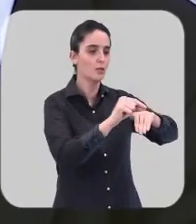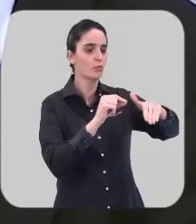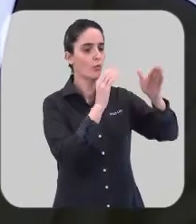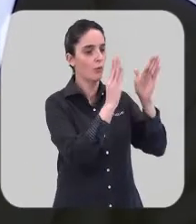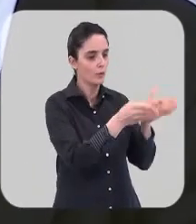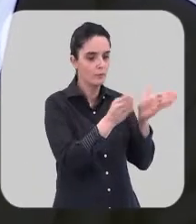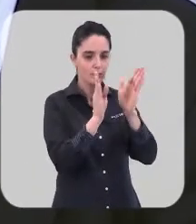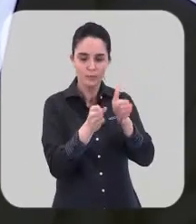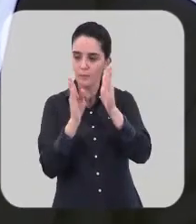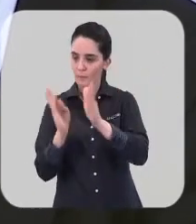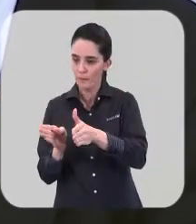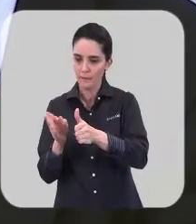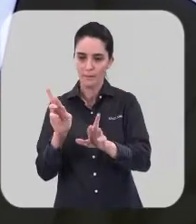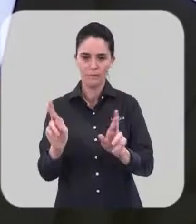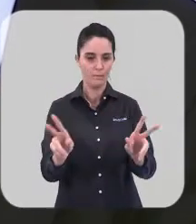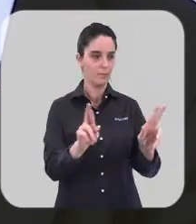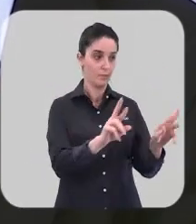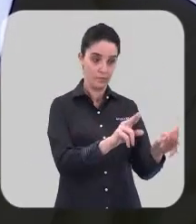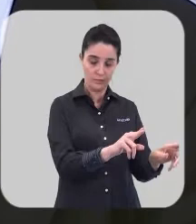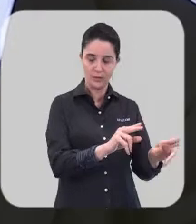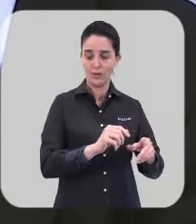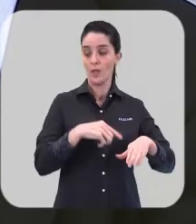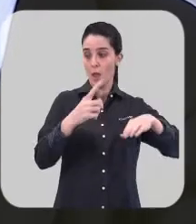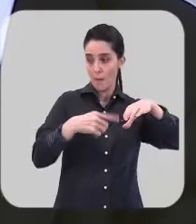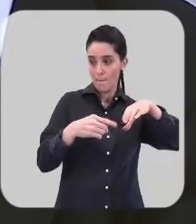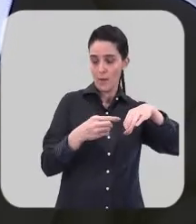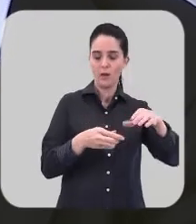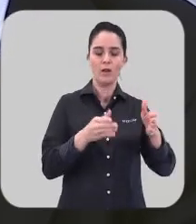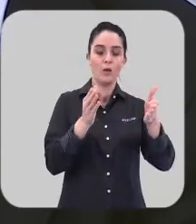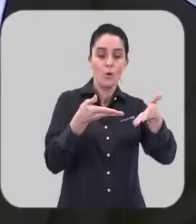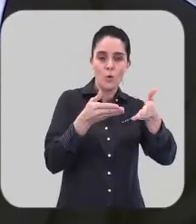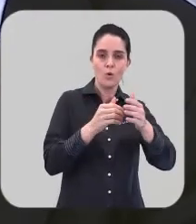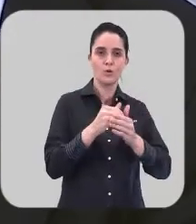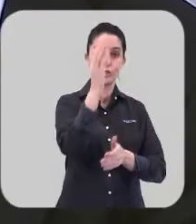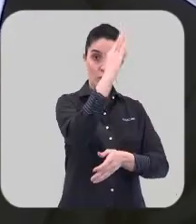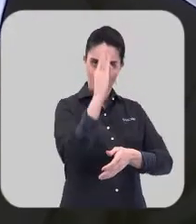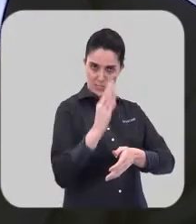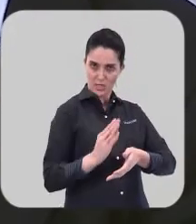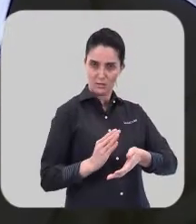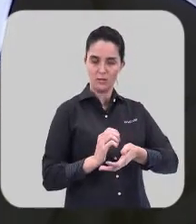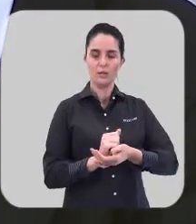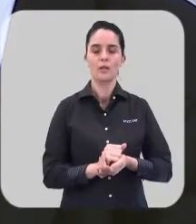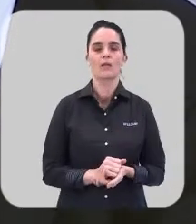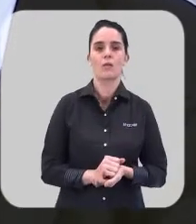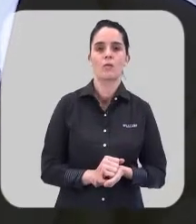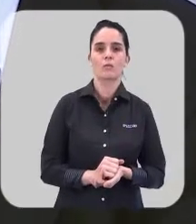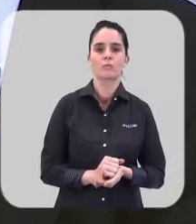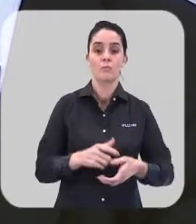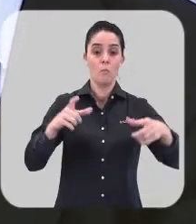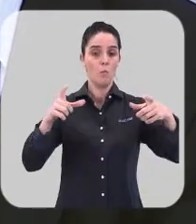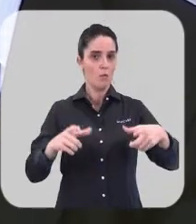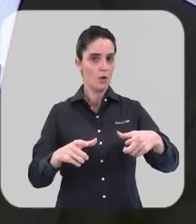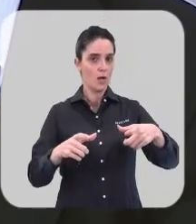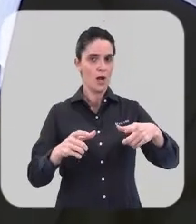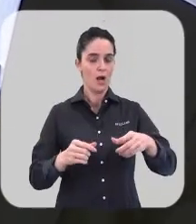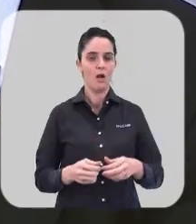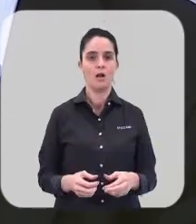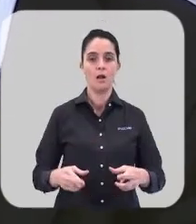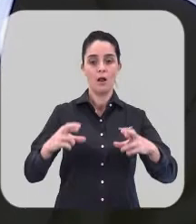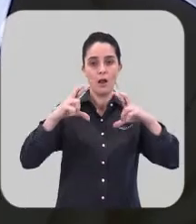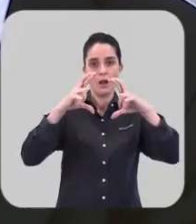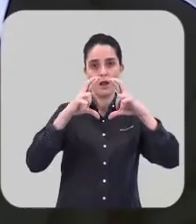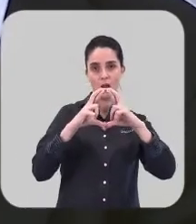tipo de pneu é dado uma destinação diferente. E esses pneus, hoje, no Brasil, a maior destinação, o volume, é com